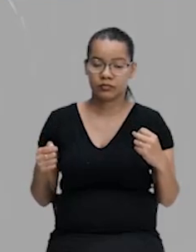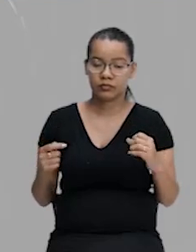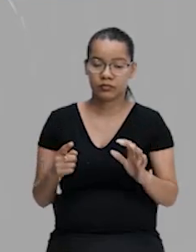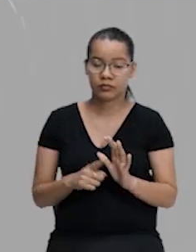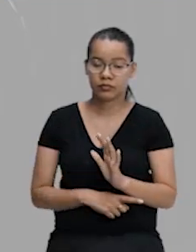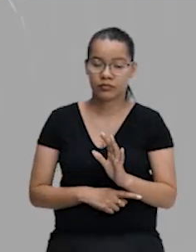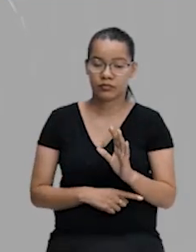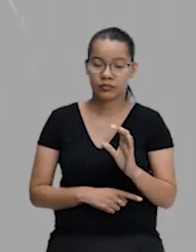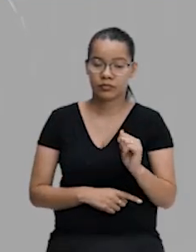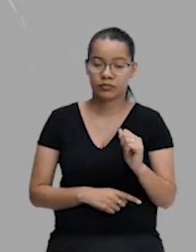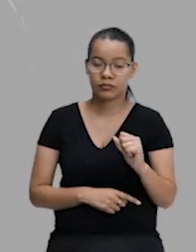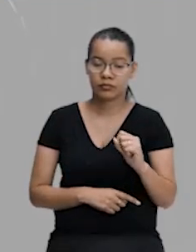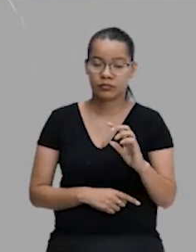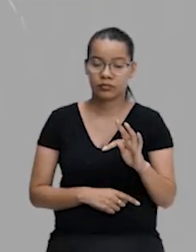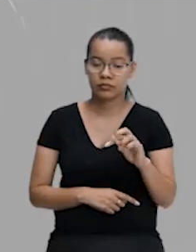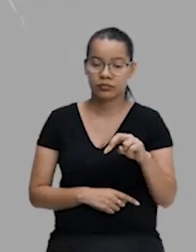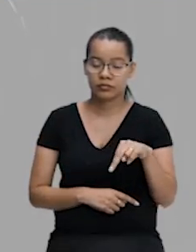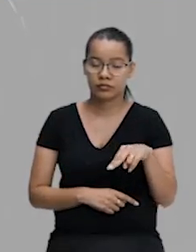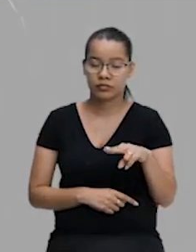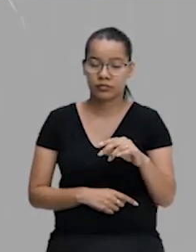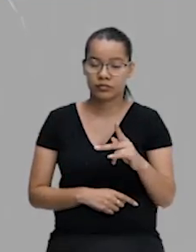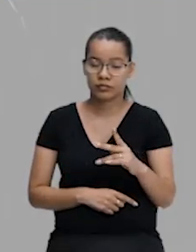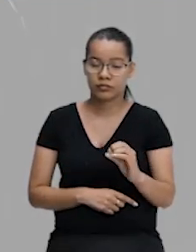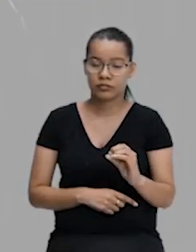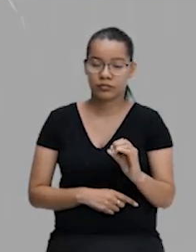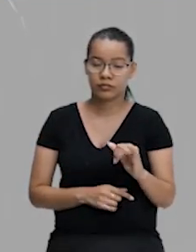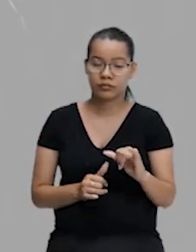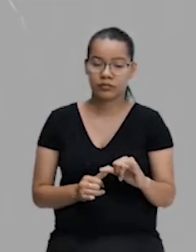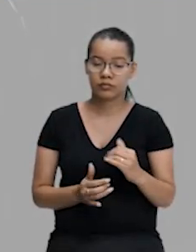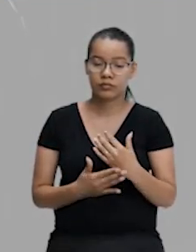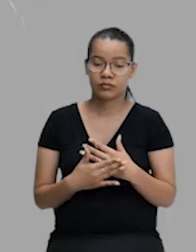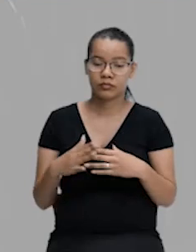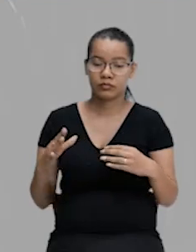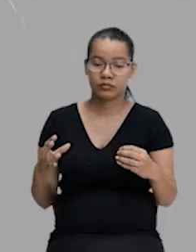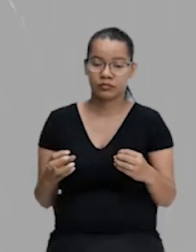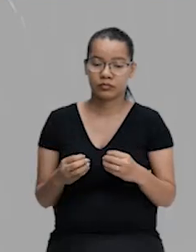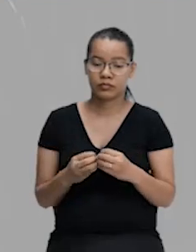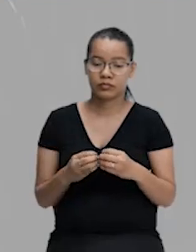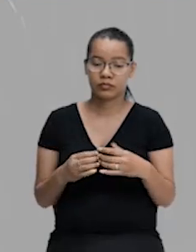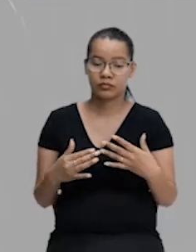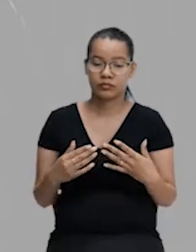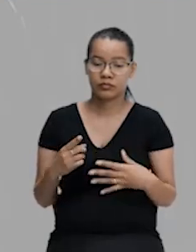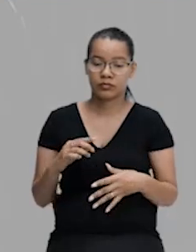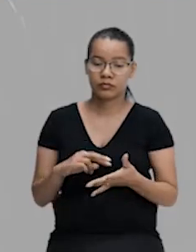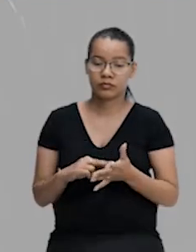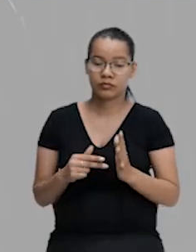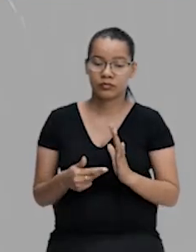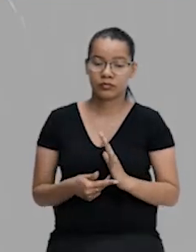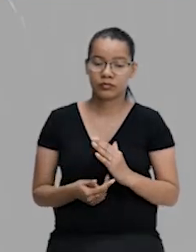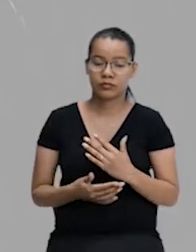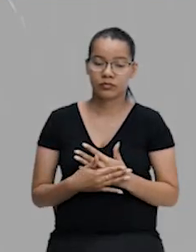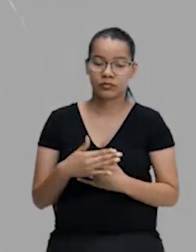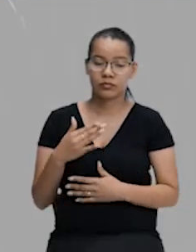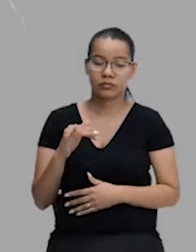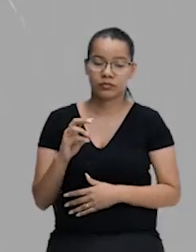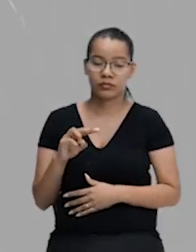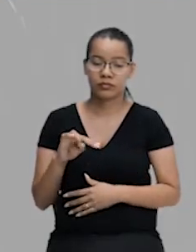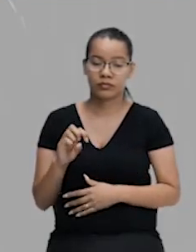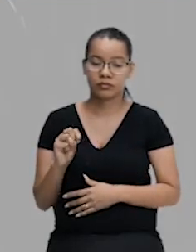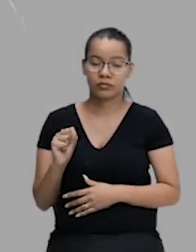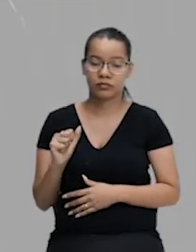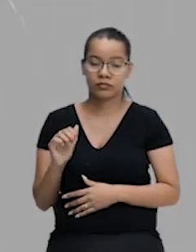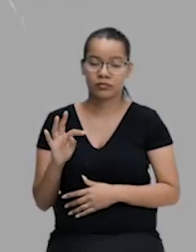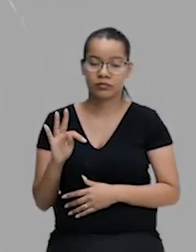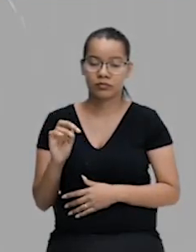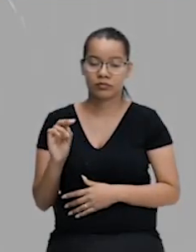menos castanho a solução ficar, né, mais próximo do incolor, né, então isso quer dizer que mais insaturações